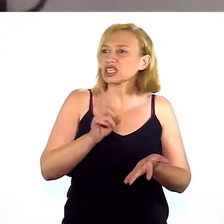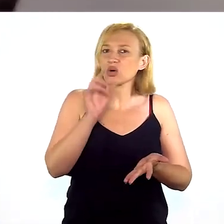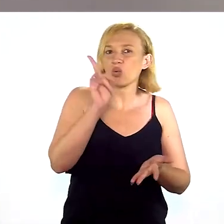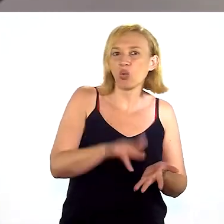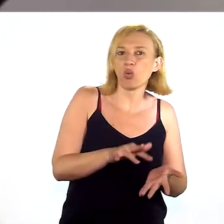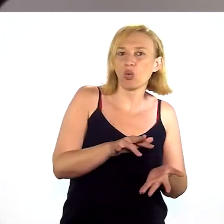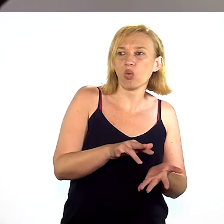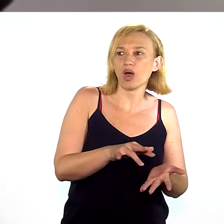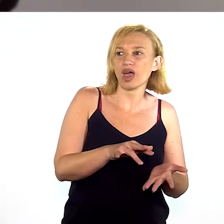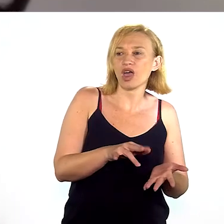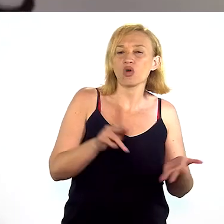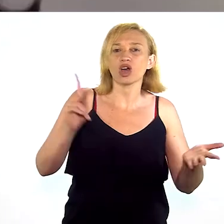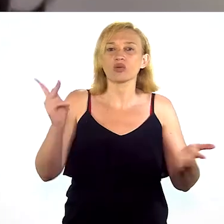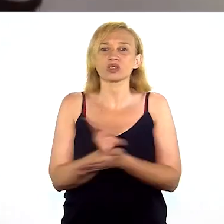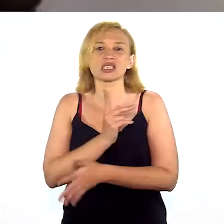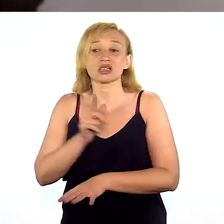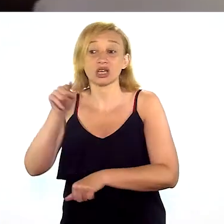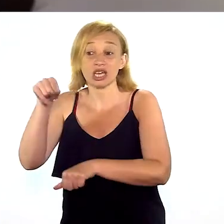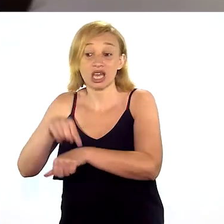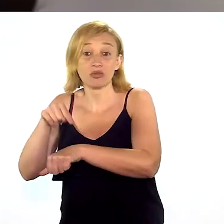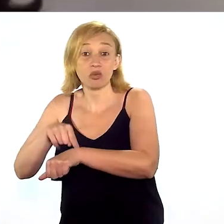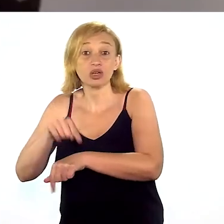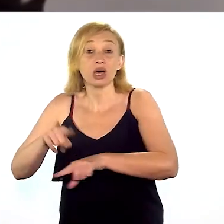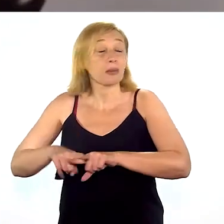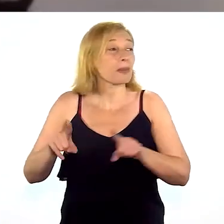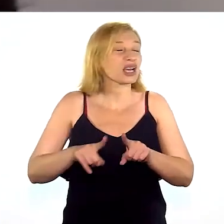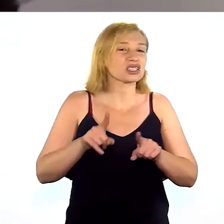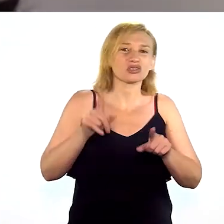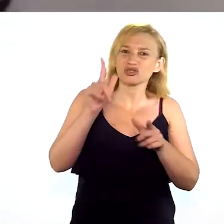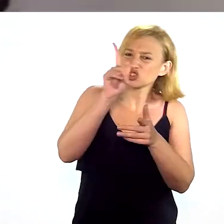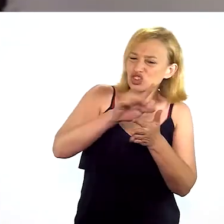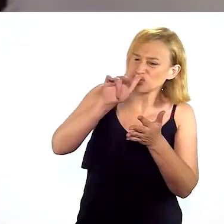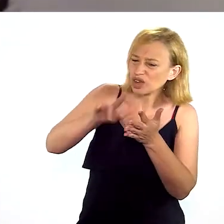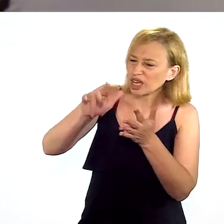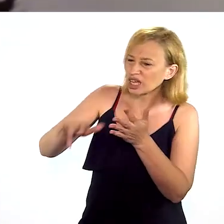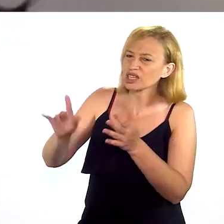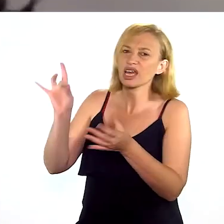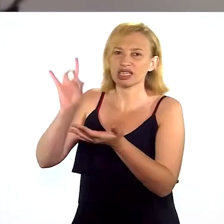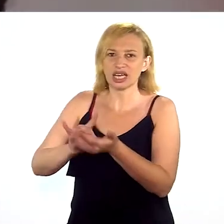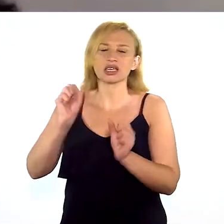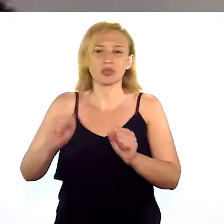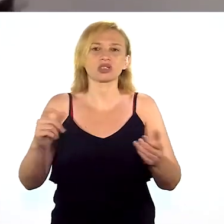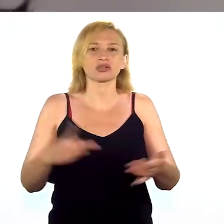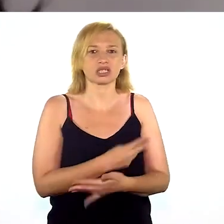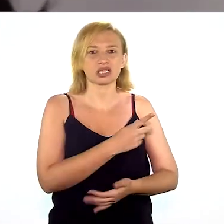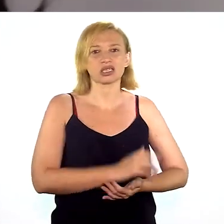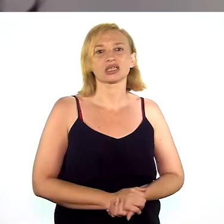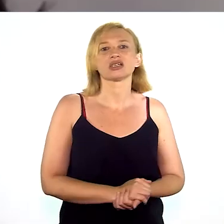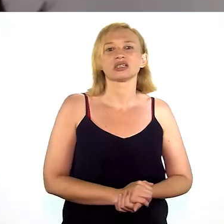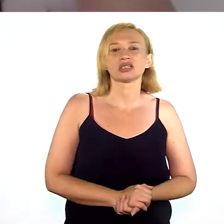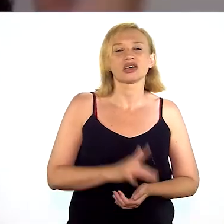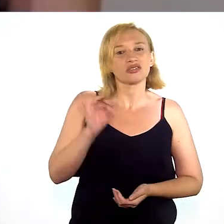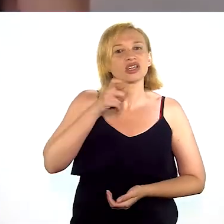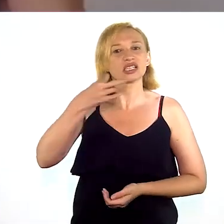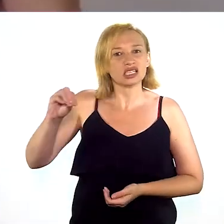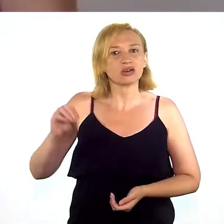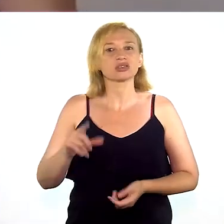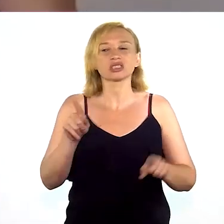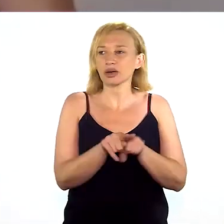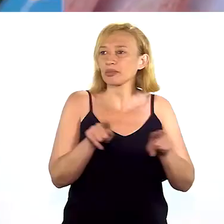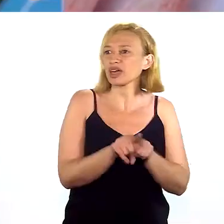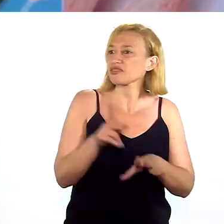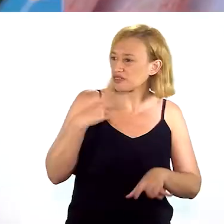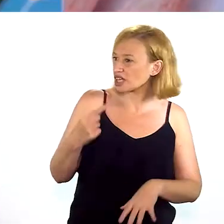de uma realidade que não é necessariamente uma realidade que aconteceu ali naquele momento, mas que são várias realidades que possam existir. E